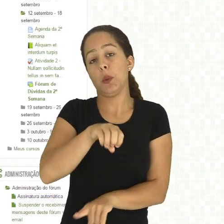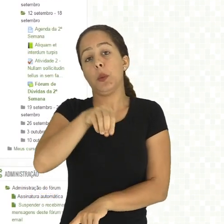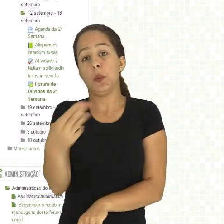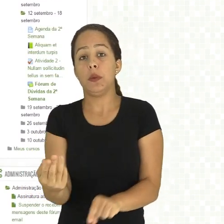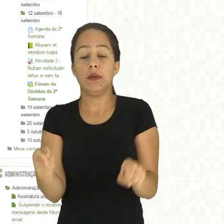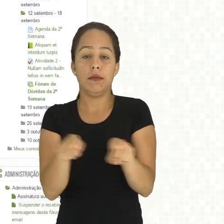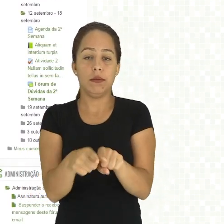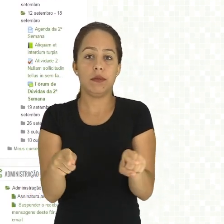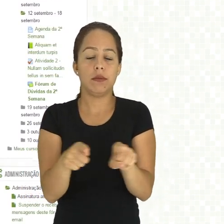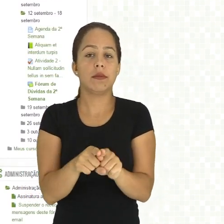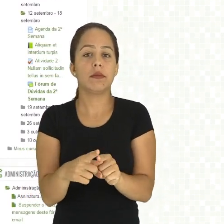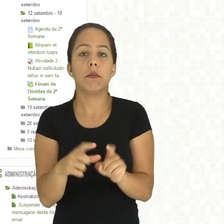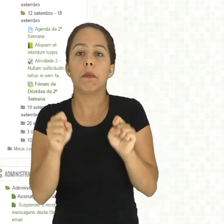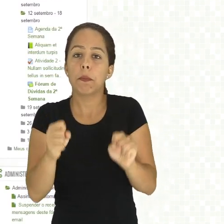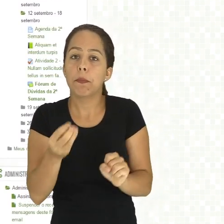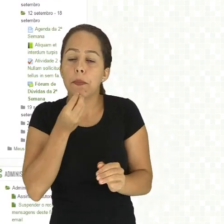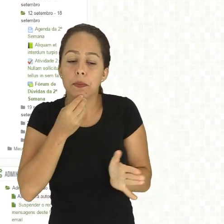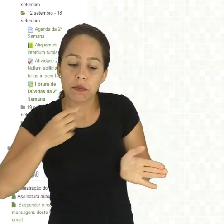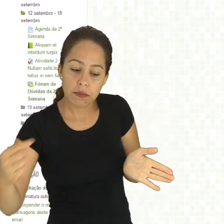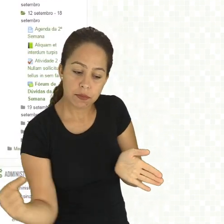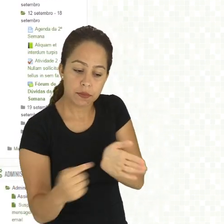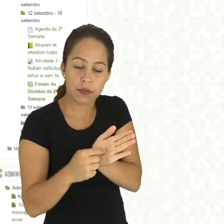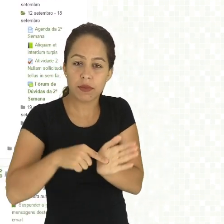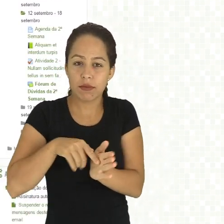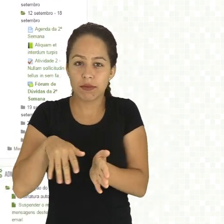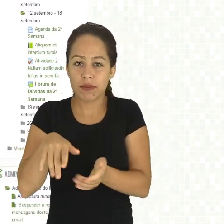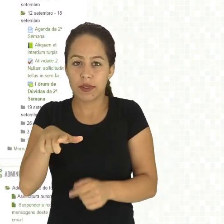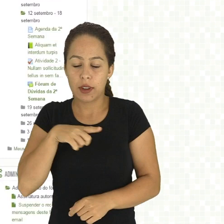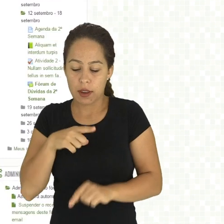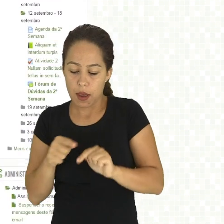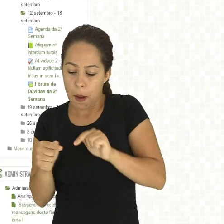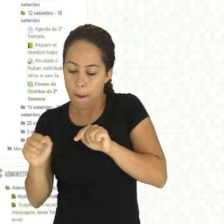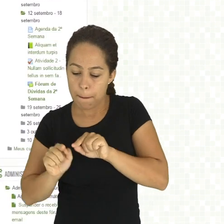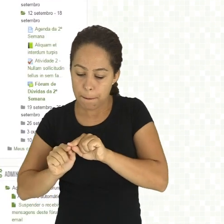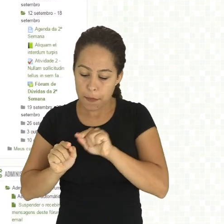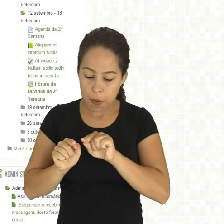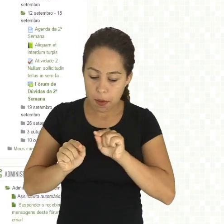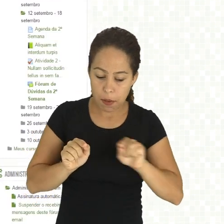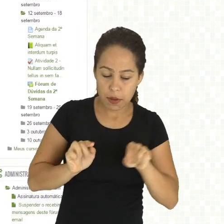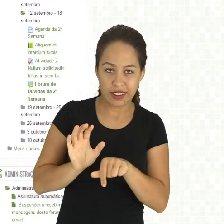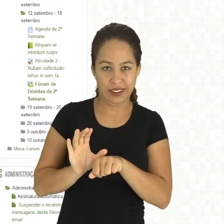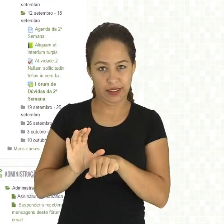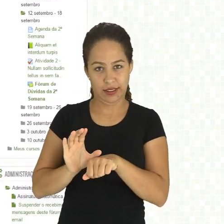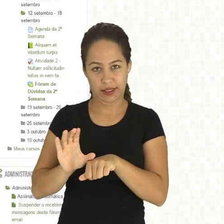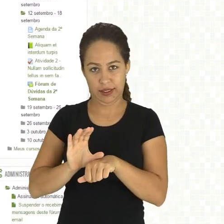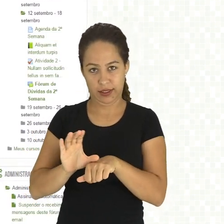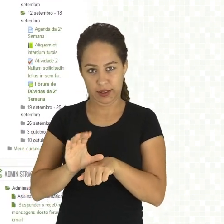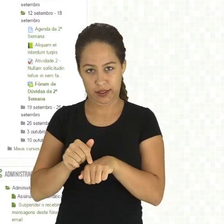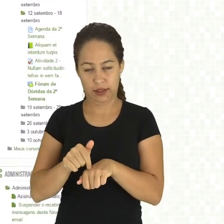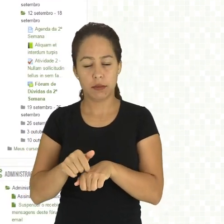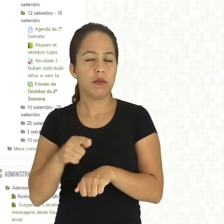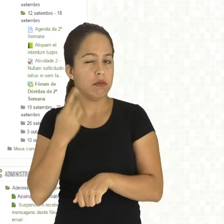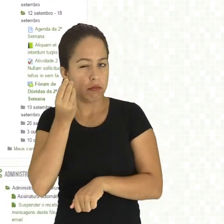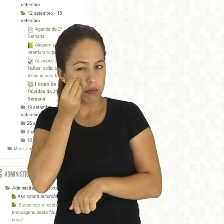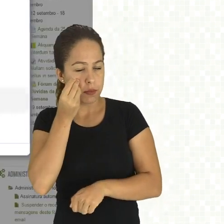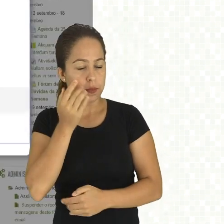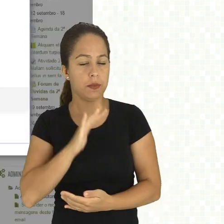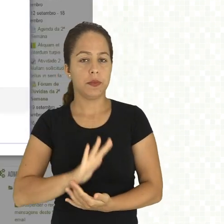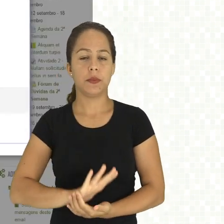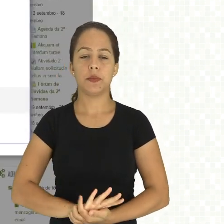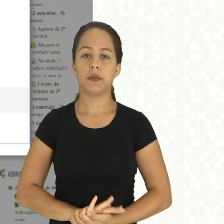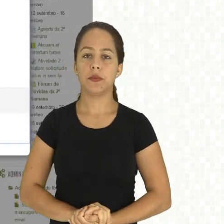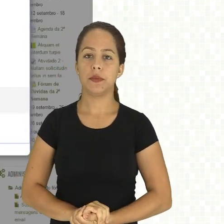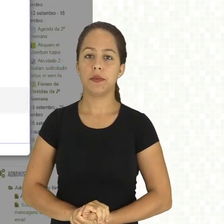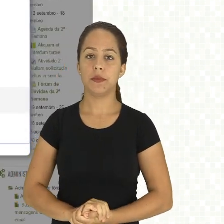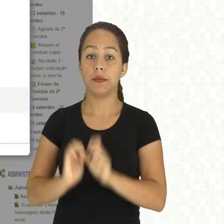com mais como também clicando dentro dessa área pontilhada de cinza vamos fazer um teste